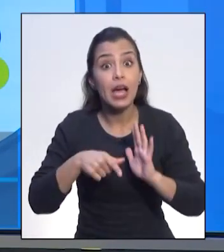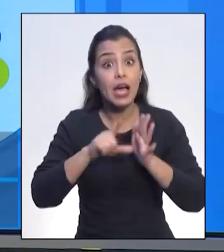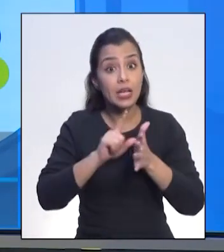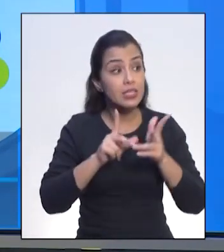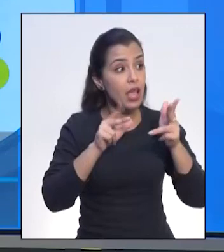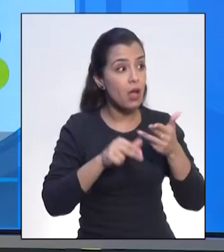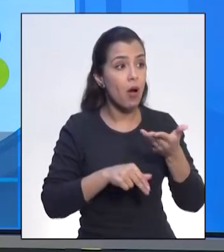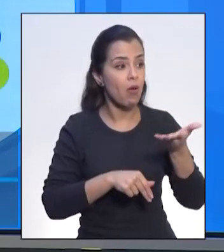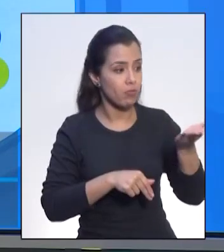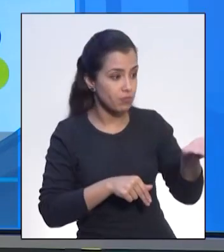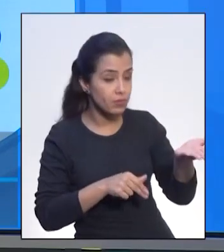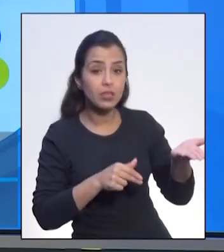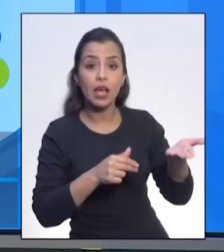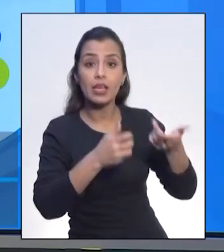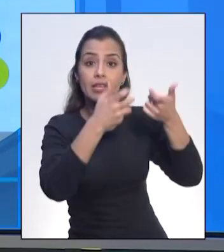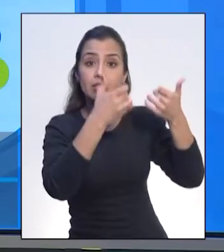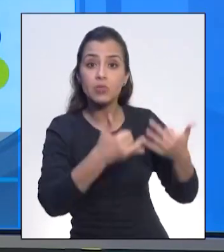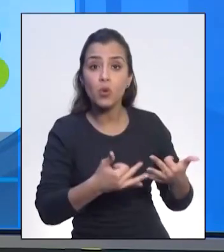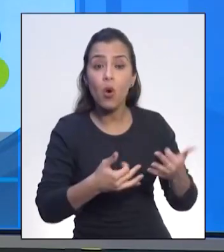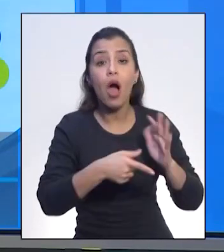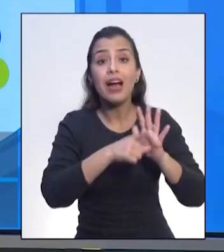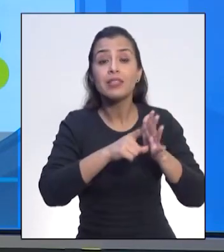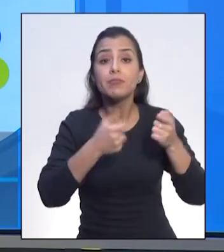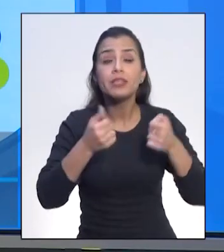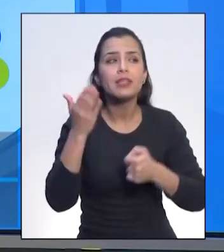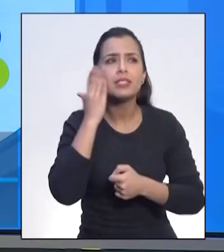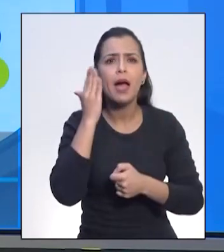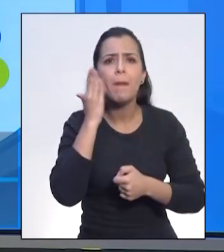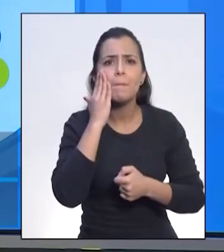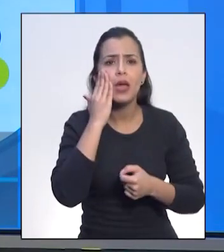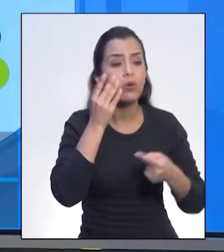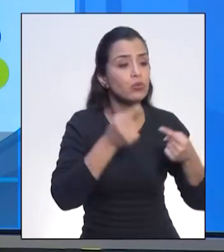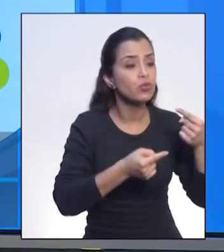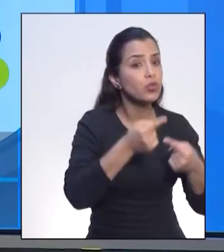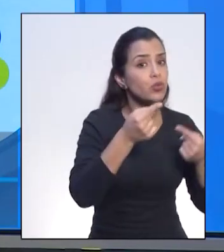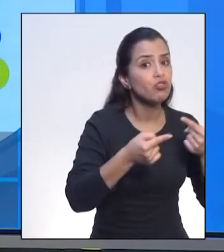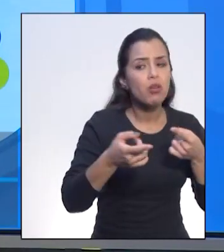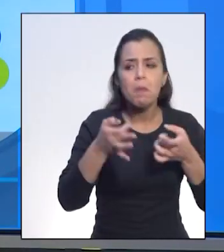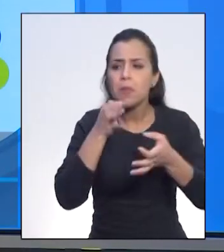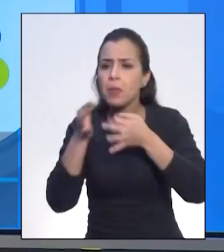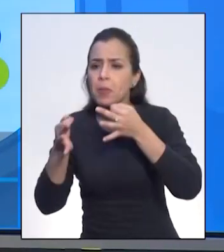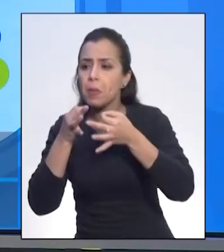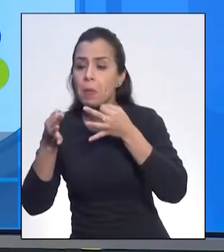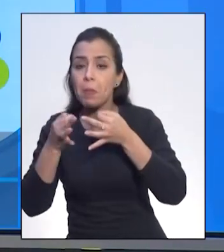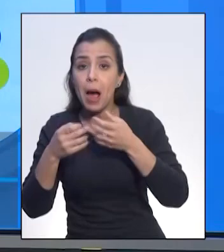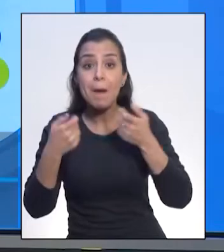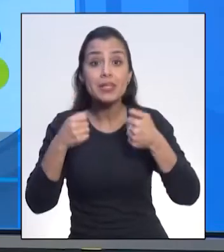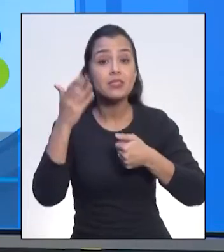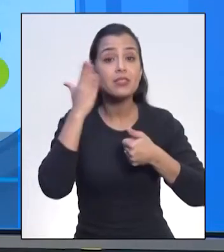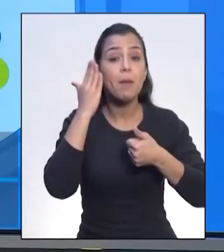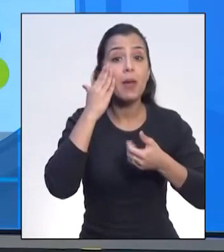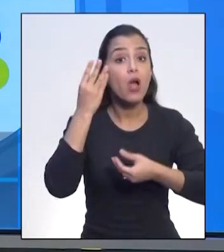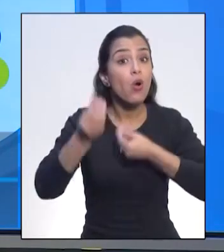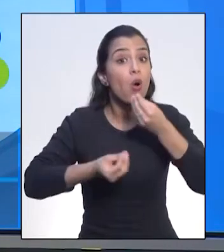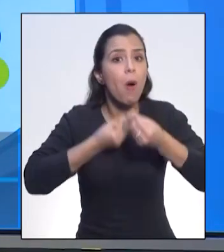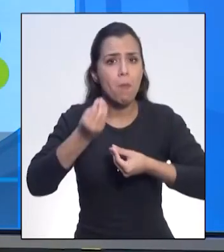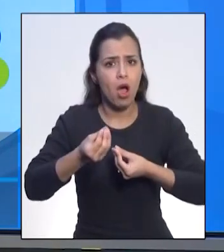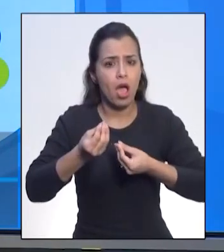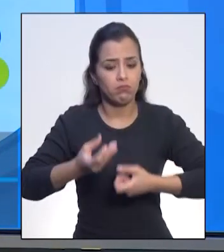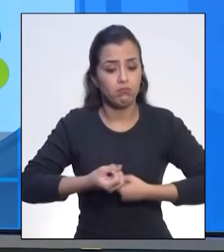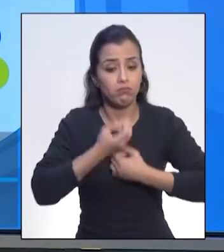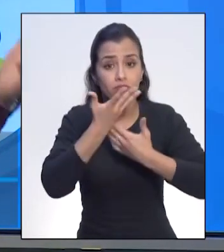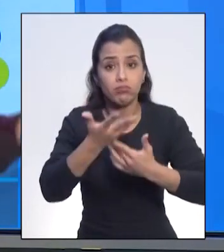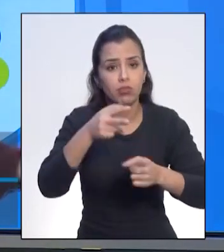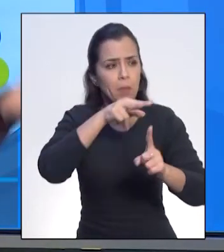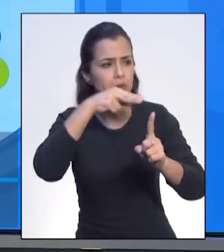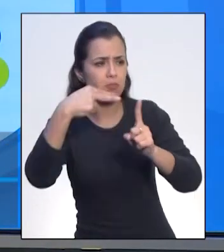bem colocou, entender a função do discutir, colocar a nossa opinião, a nossa visão de mundo no mundo, para que a gente